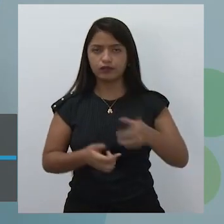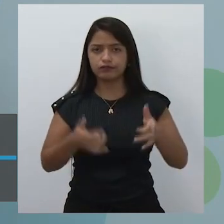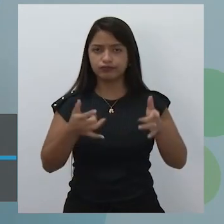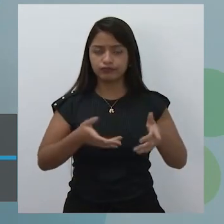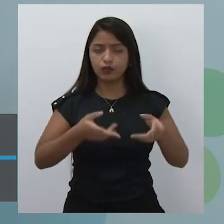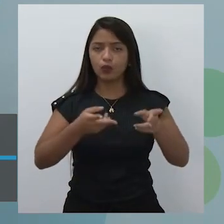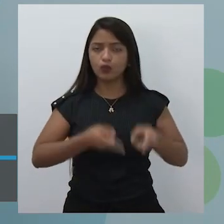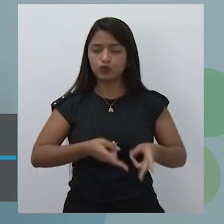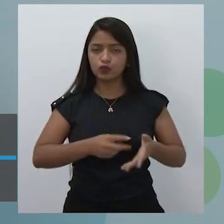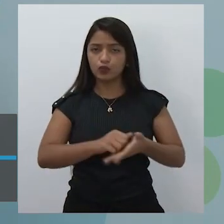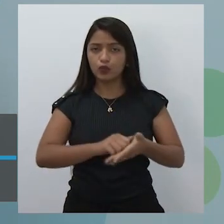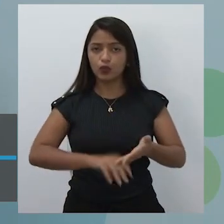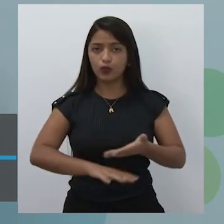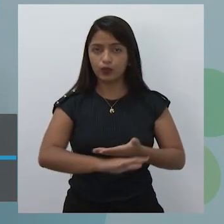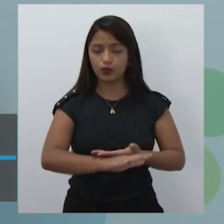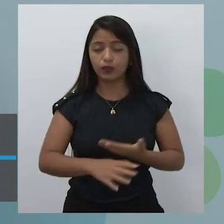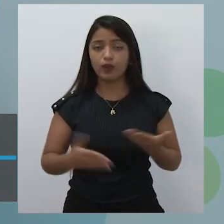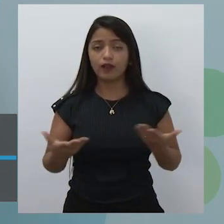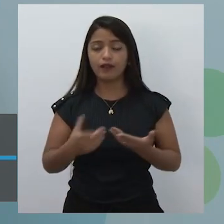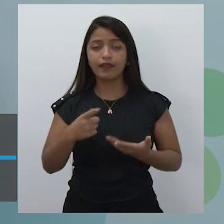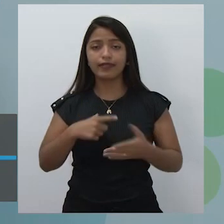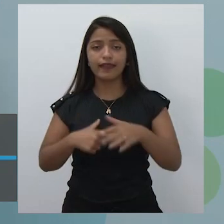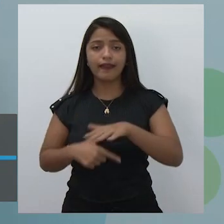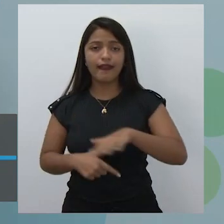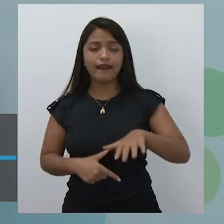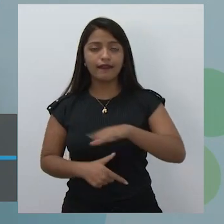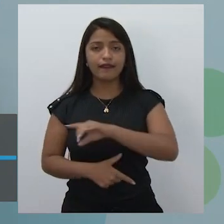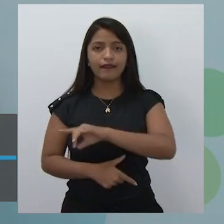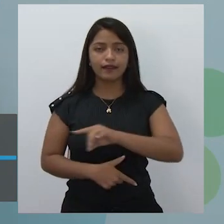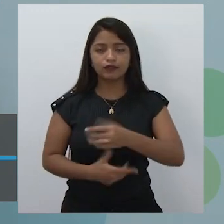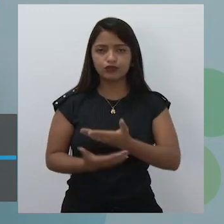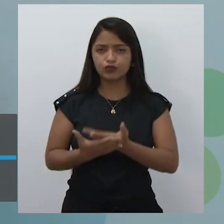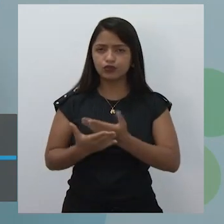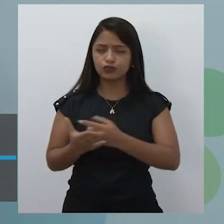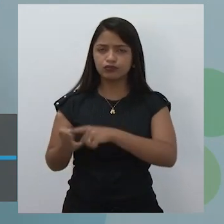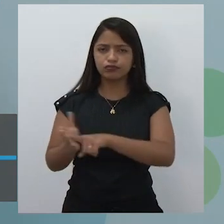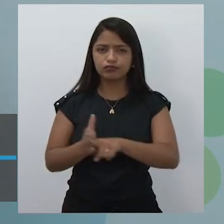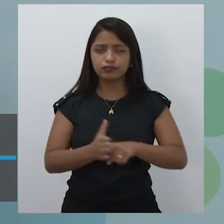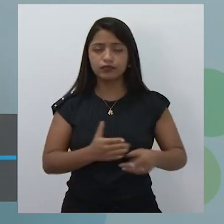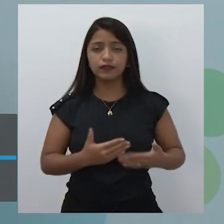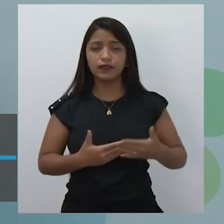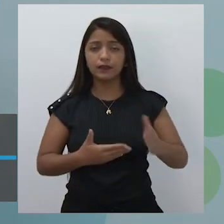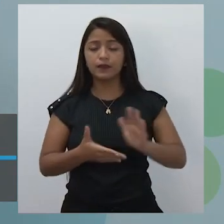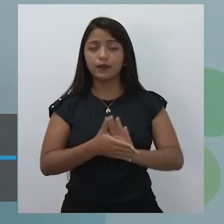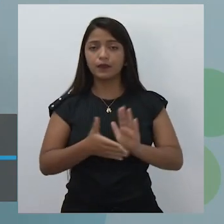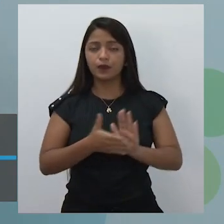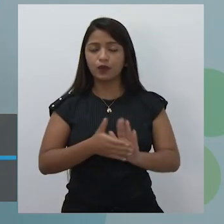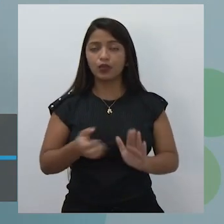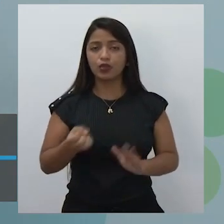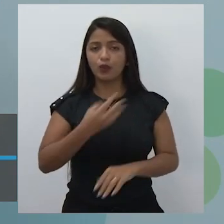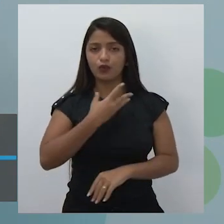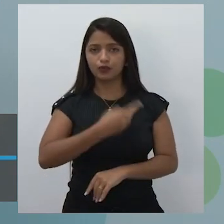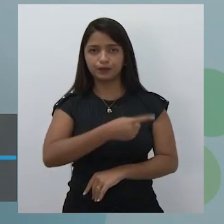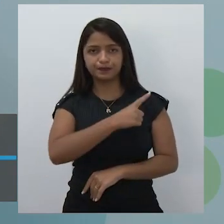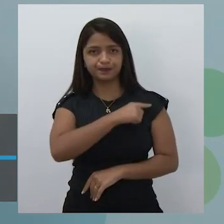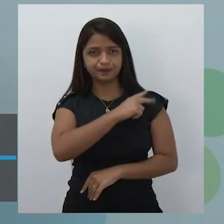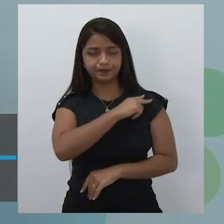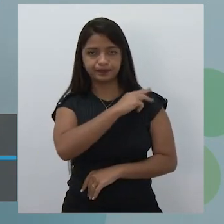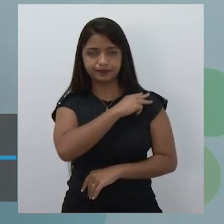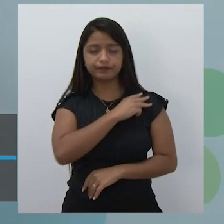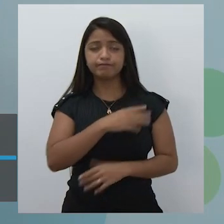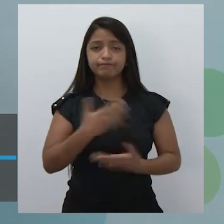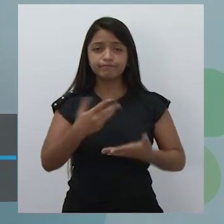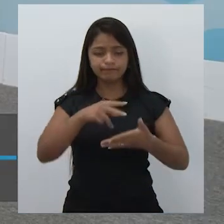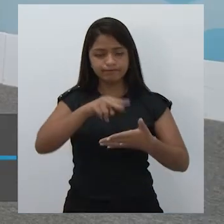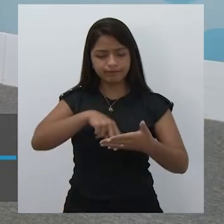por área que está sendo proposto para esse novo ensino médio, lendo os documentos, tendo contato com ele, muitas das dúvidas